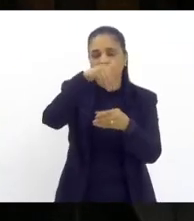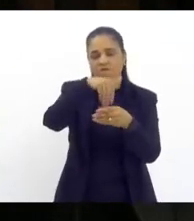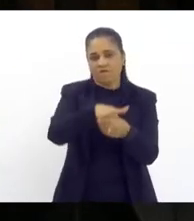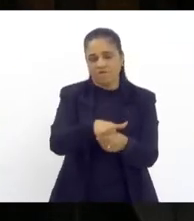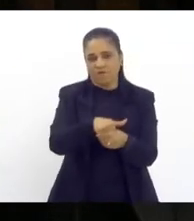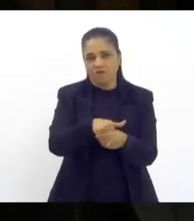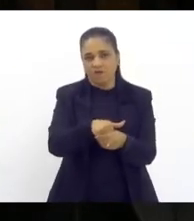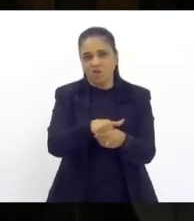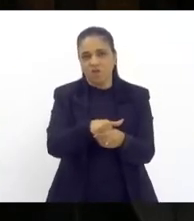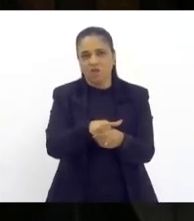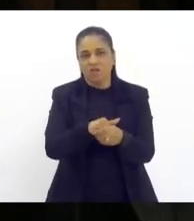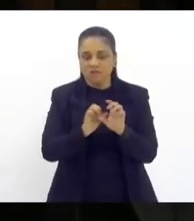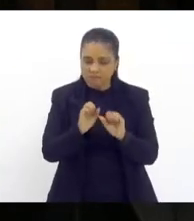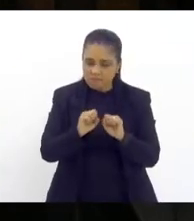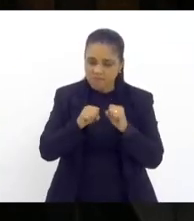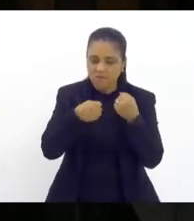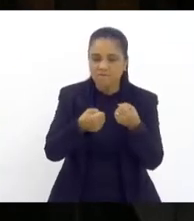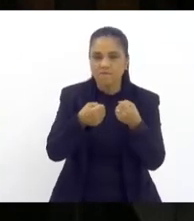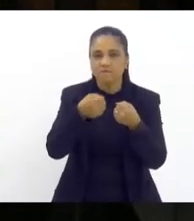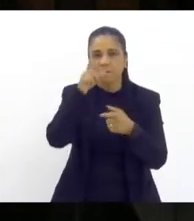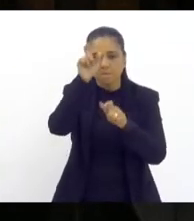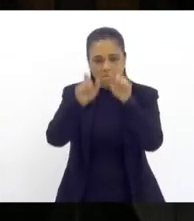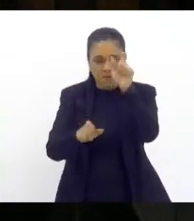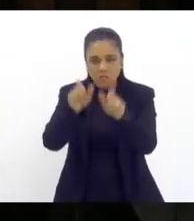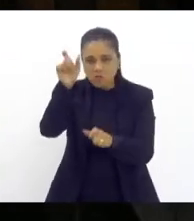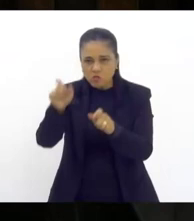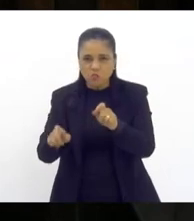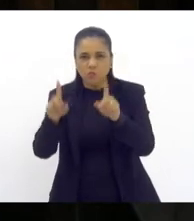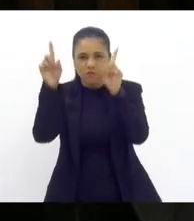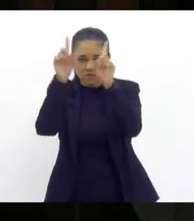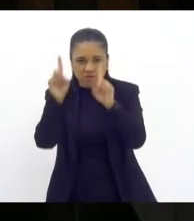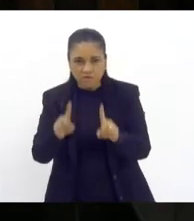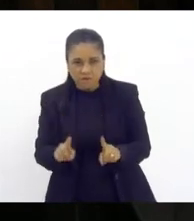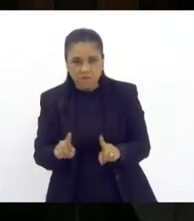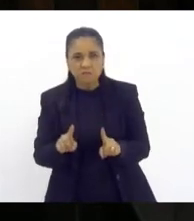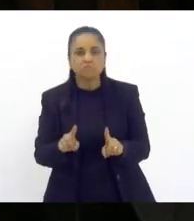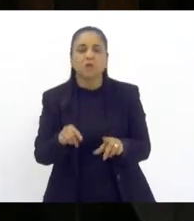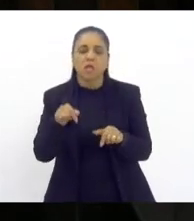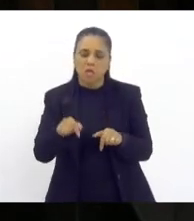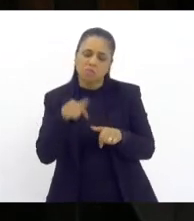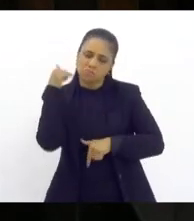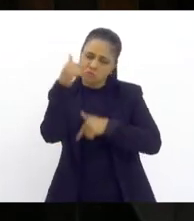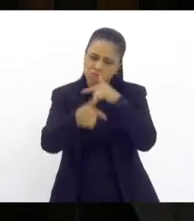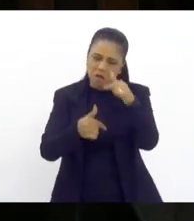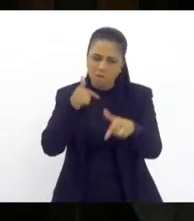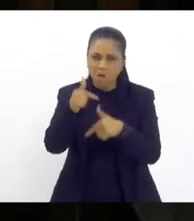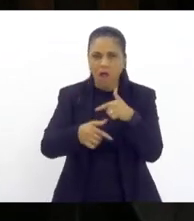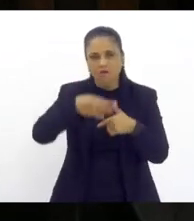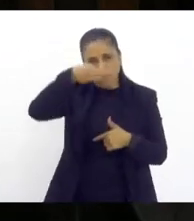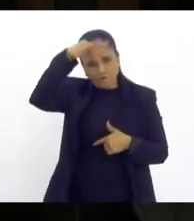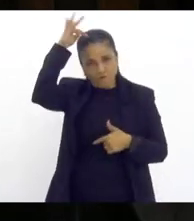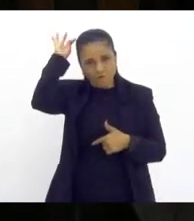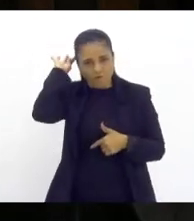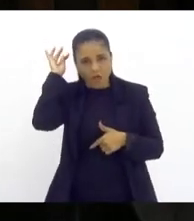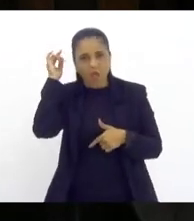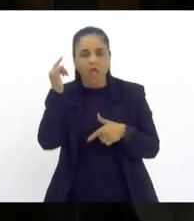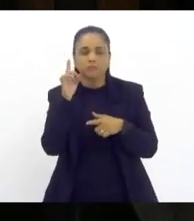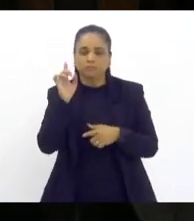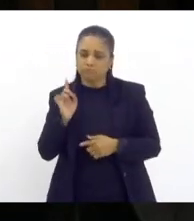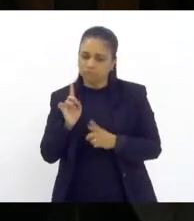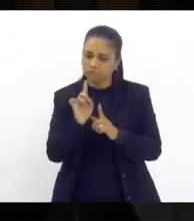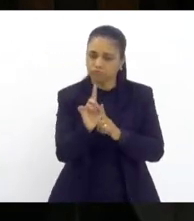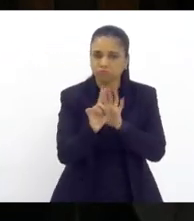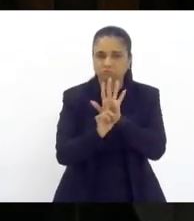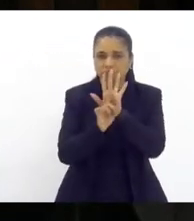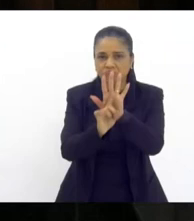das pessoas com deficiência, aqui fazendo uma alusão ao trabalho brilhante desempenhado pelo deputado Fred Pacheco, à frente da Comissão da Pessoa com Deficiência, e